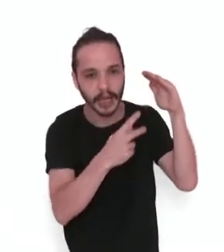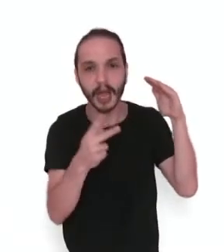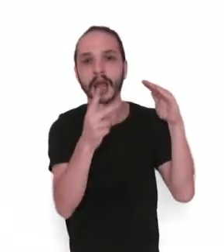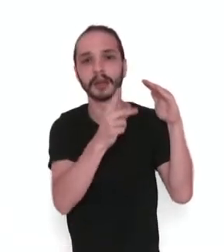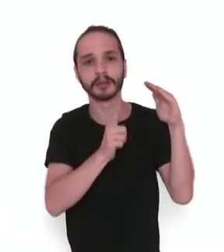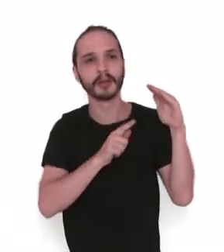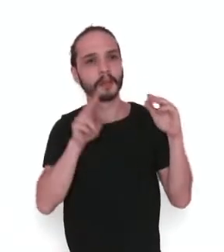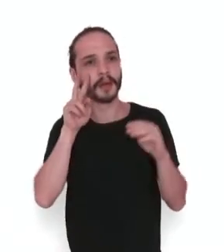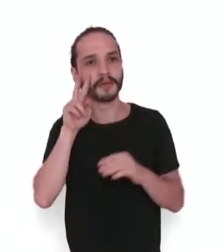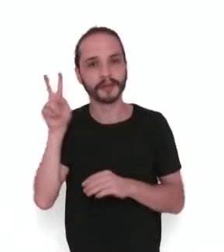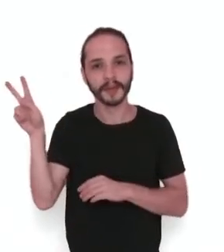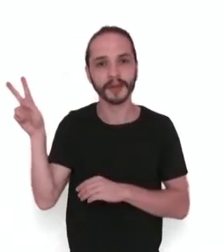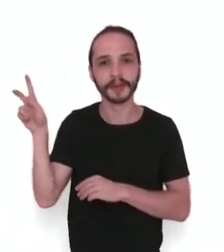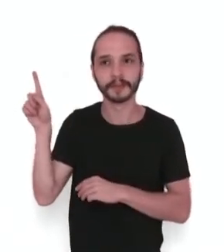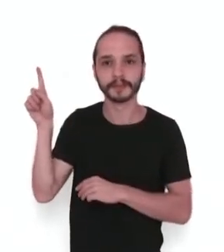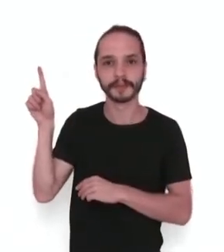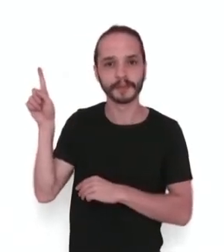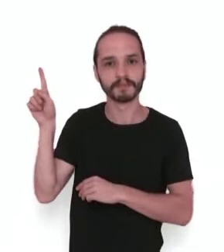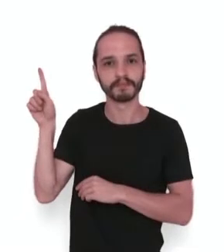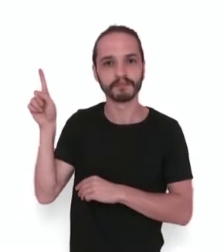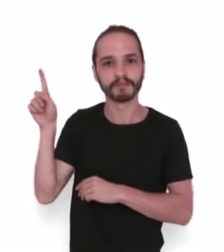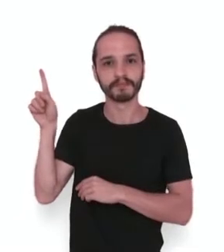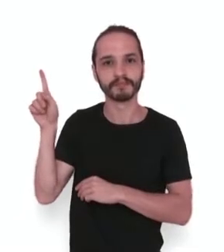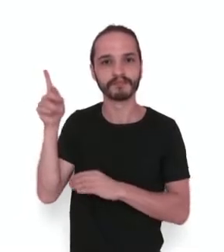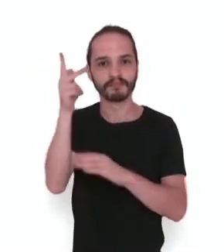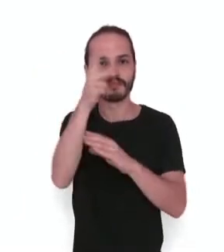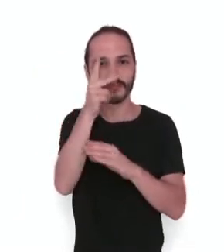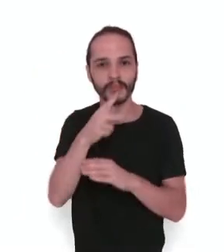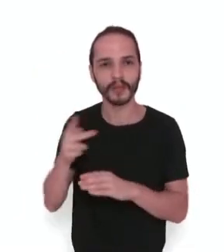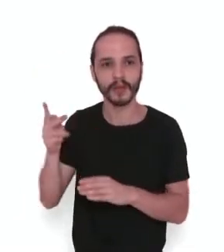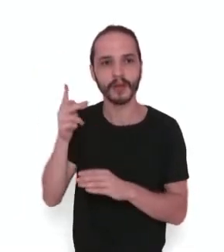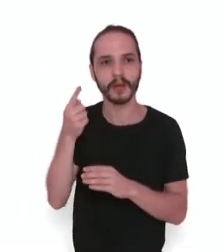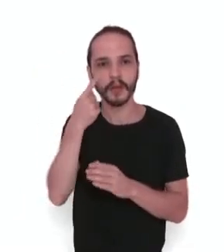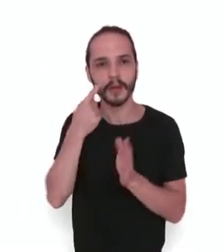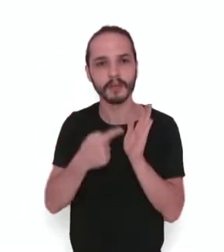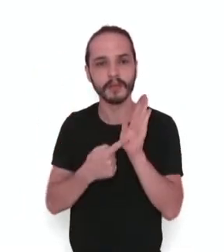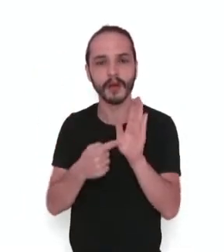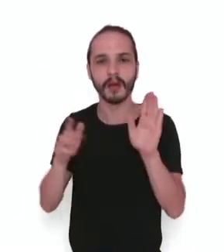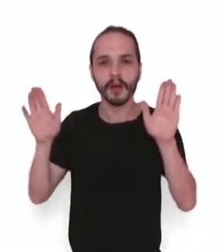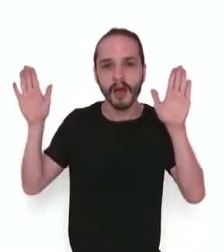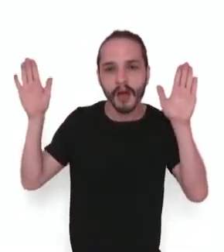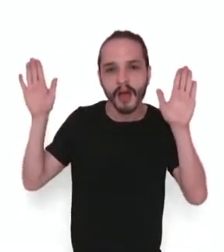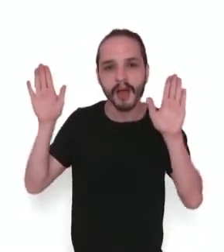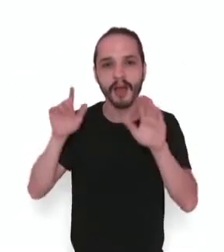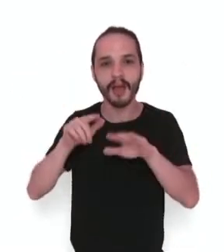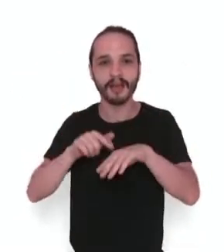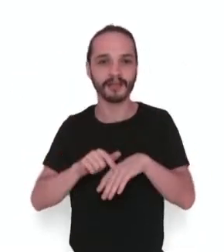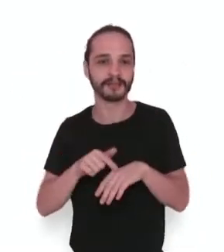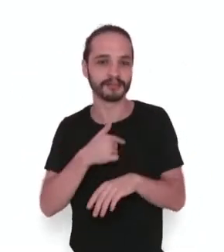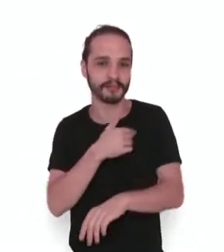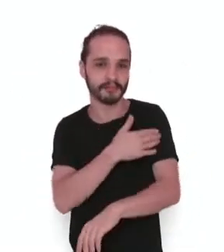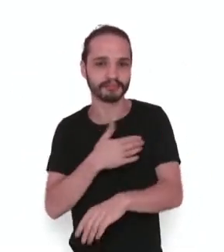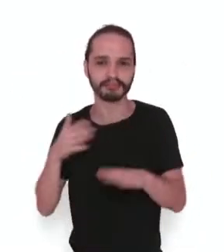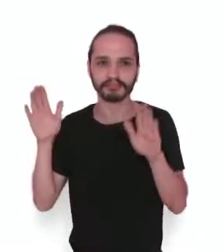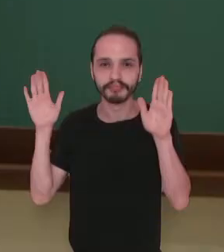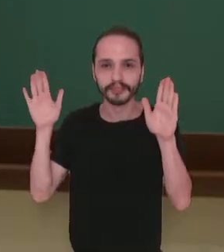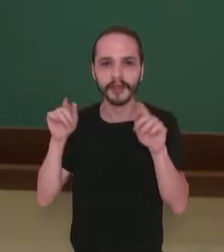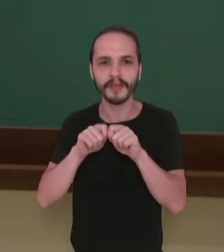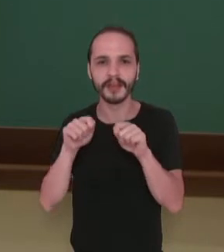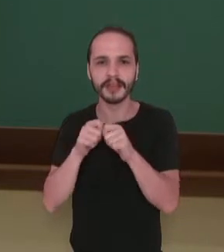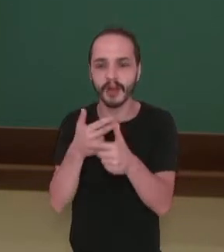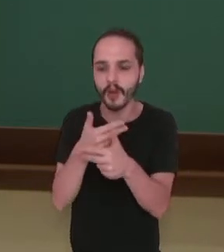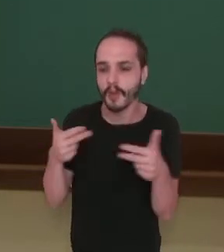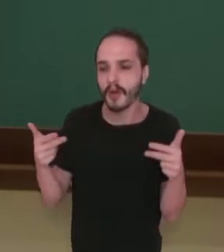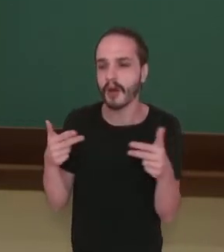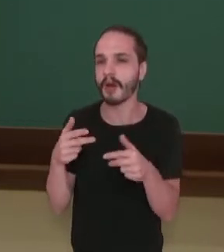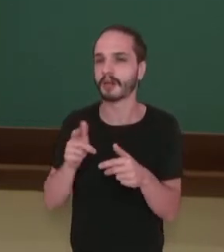desse desenho aqui que eles estavam celebrando, olhe, com as mãos no alto, né? Então, eles estavam fazendo um